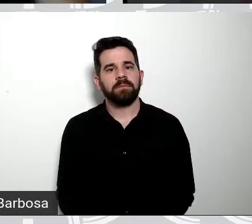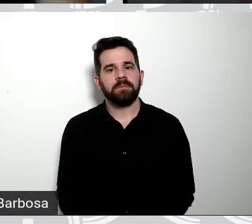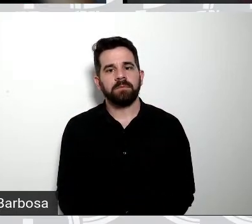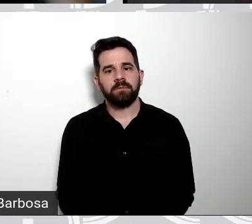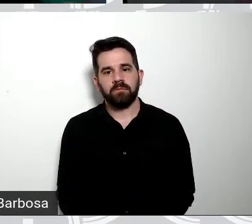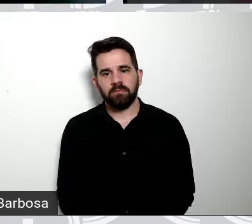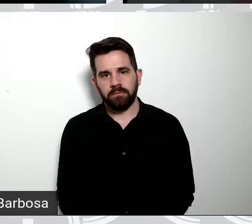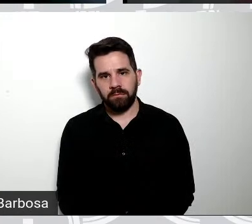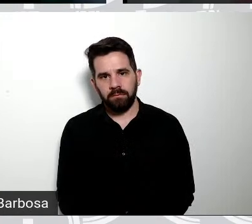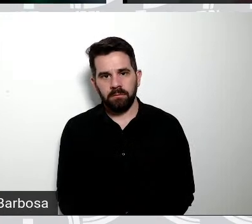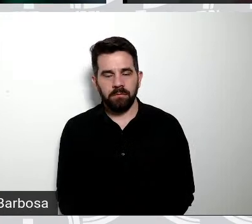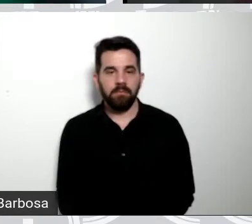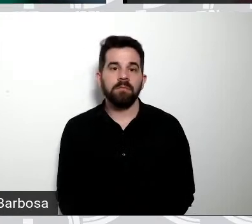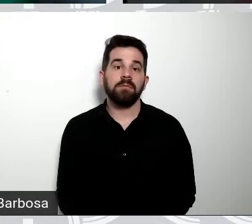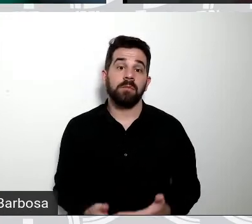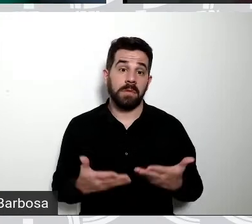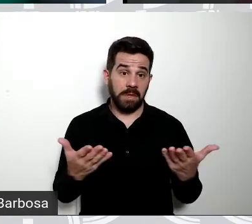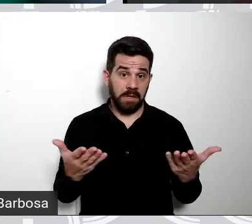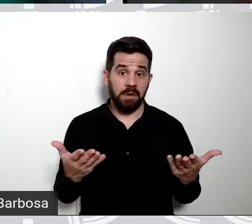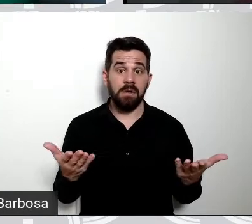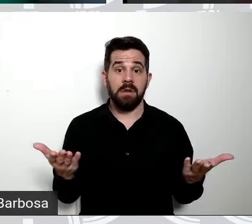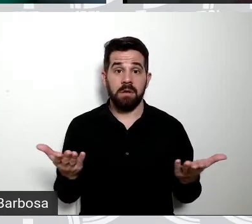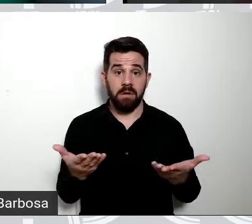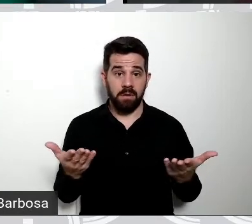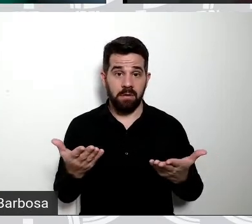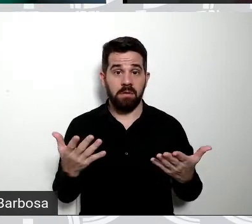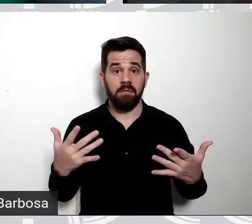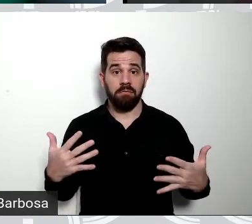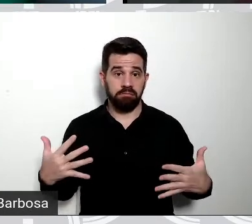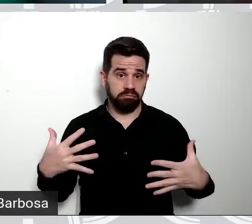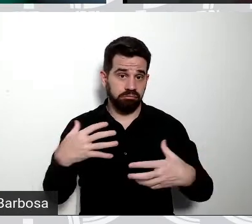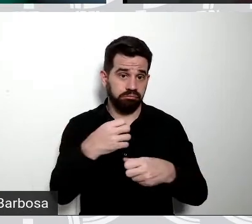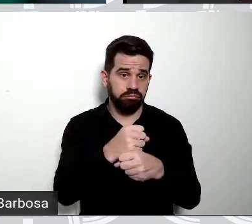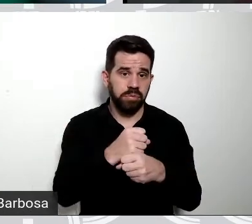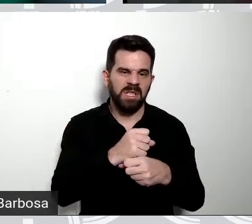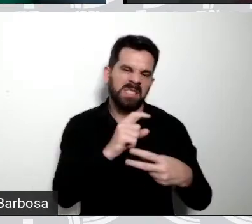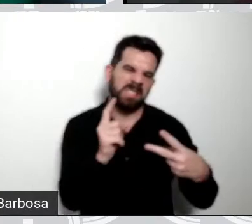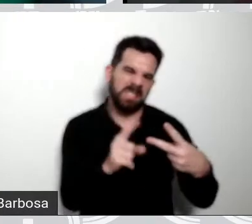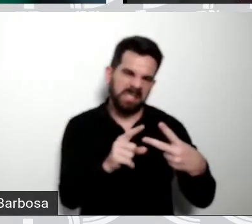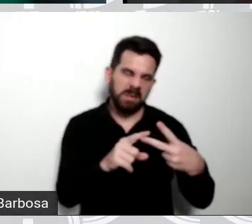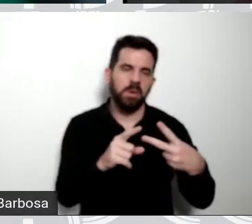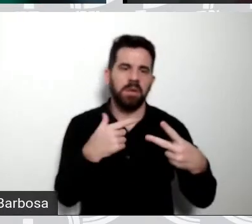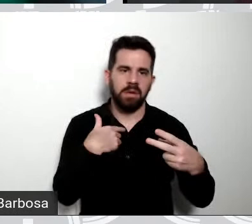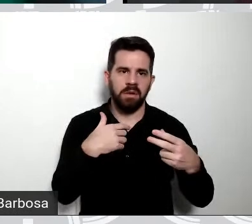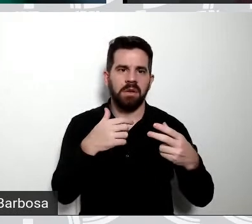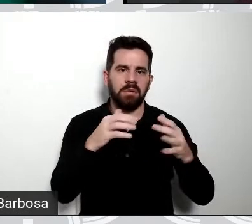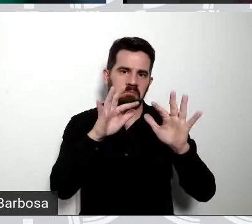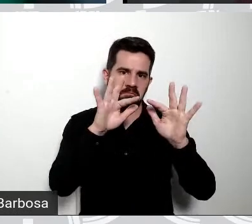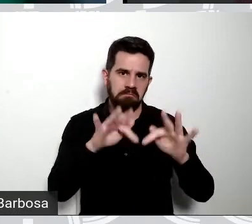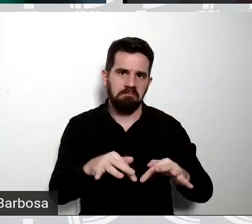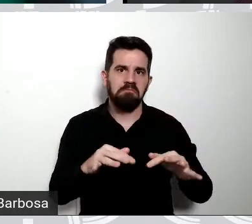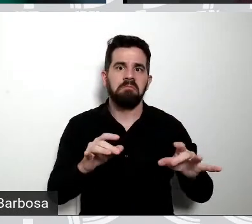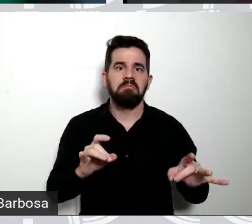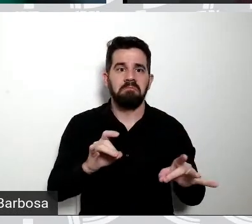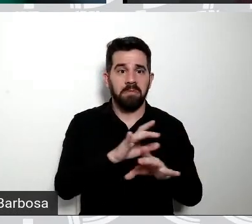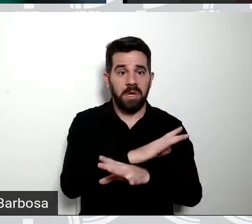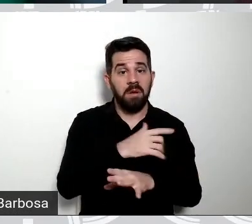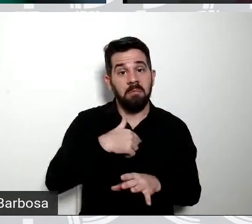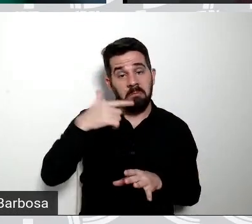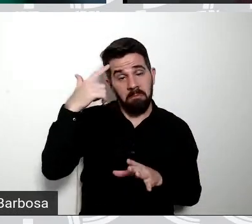Eu passo aqui, então, encerrando esse segundo ponto da minha fala, eu passo aqui para as considerações